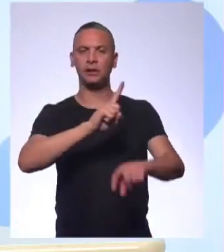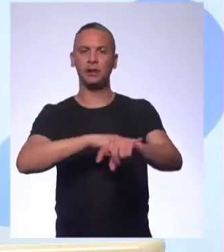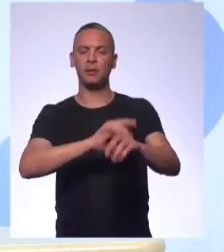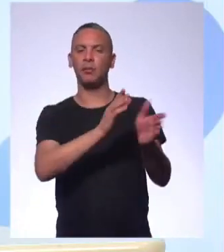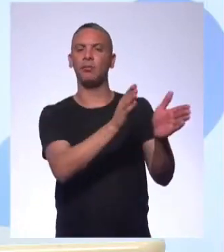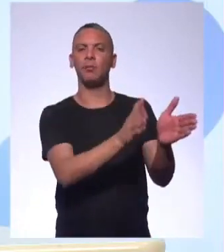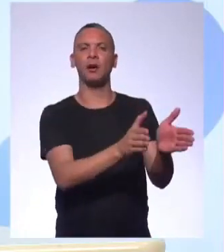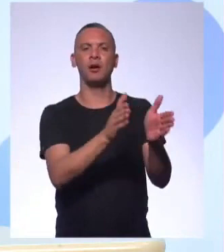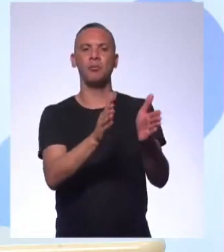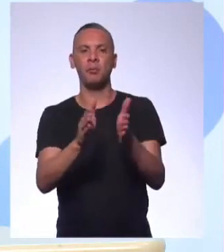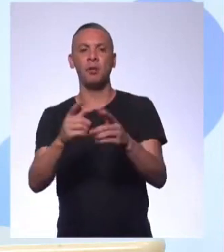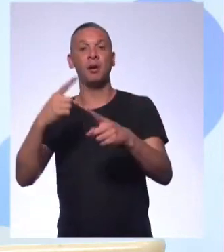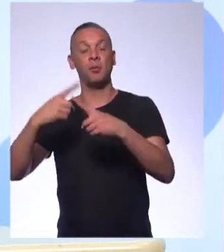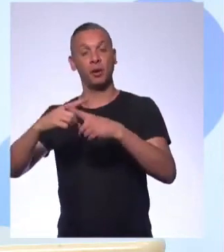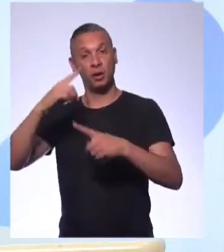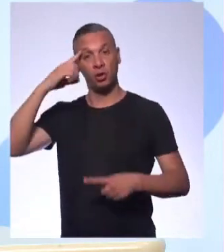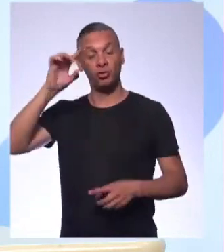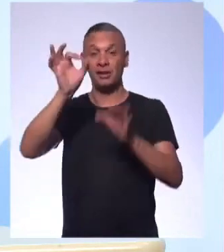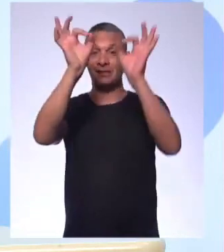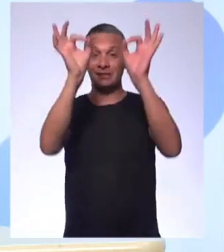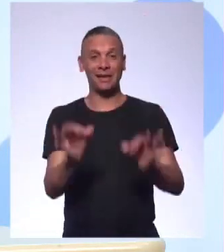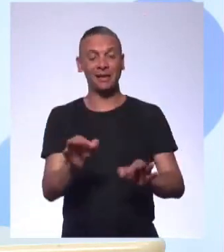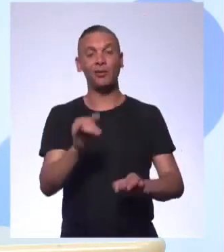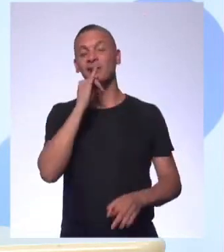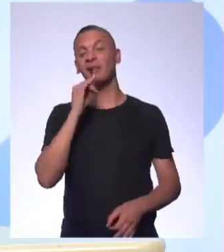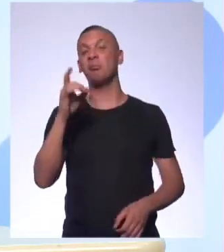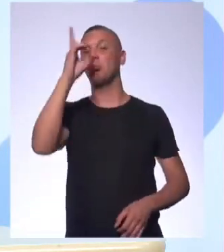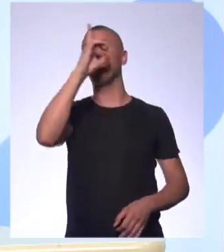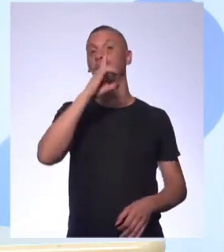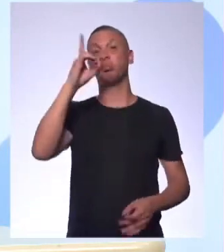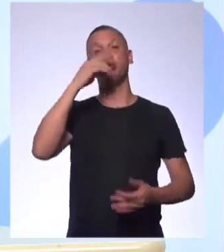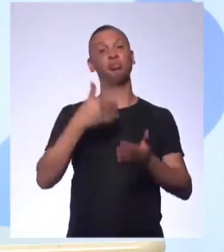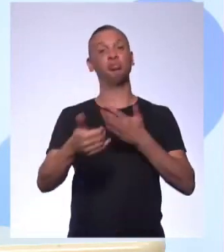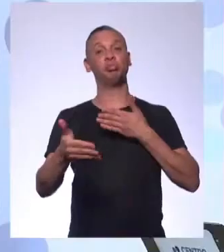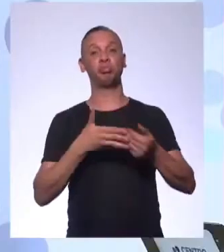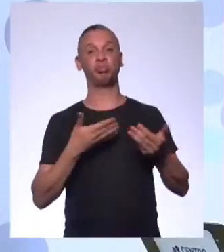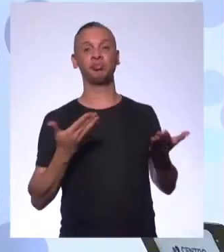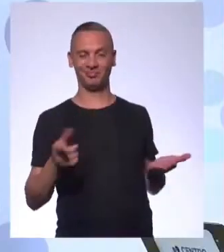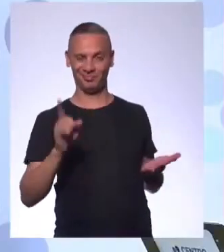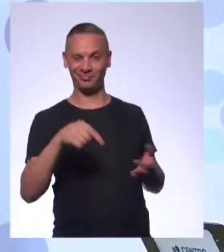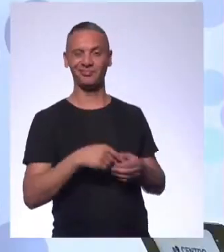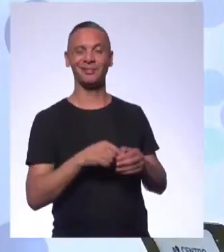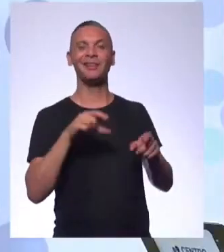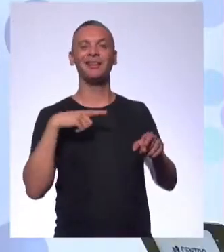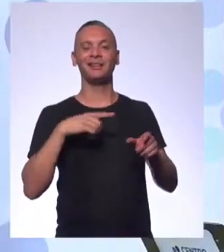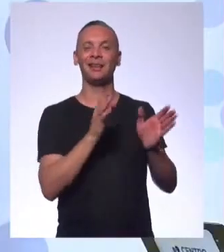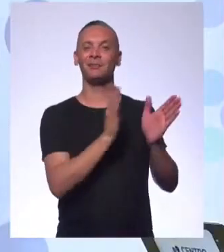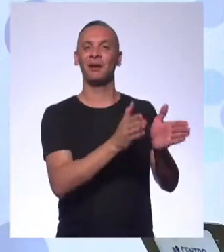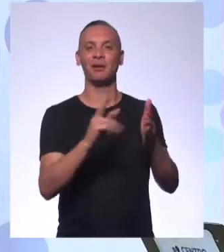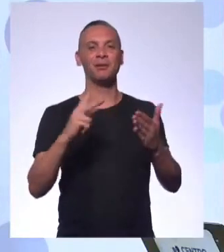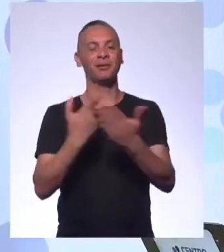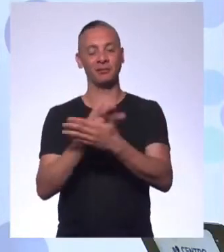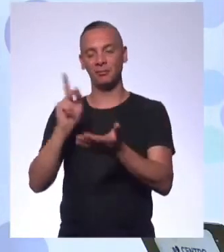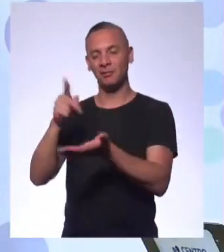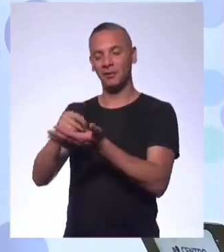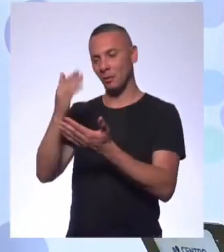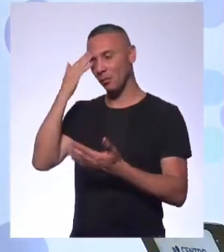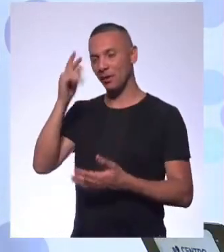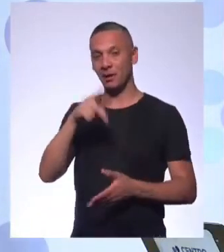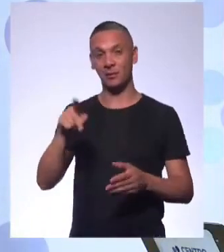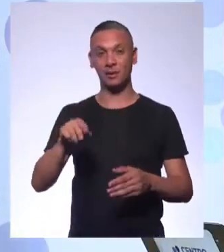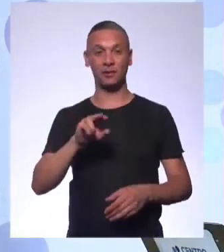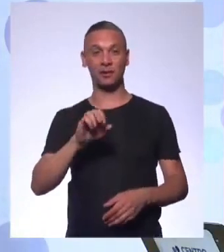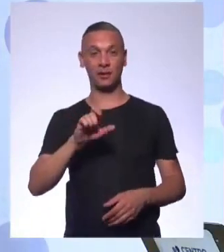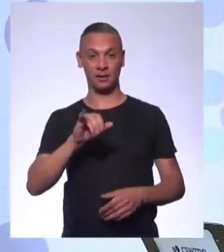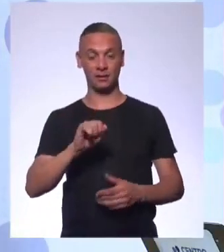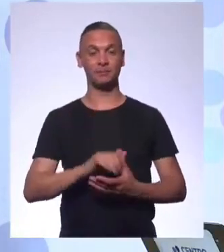dia específico, no caso, no domingo qualquer. Isso, exato, a cronologia, a história tem uma sequência de fatos. Perfeito, obrigado, professora Elisa. Olha só,